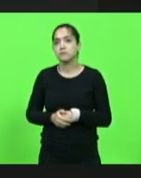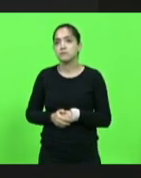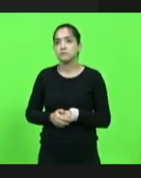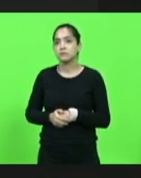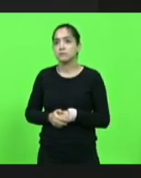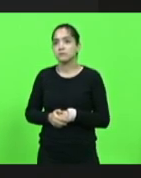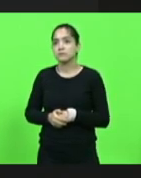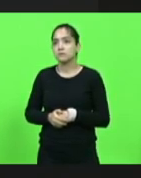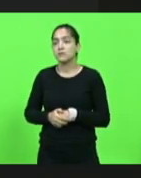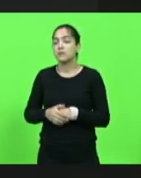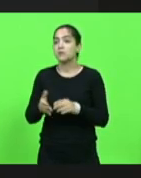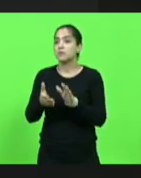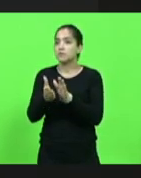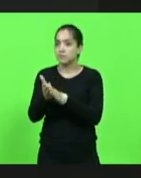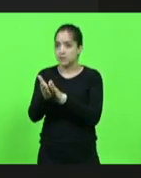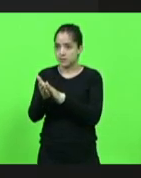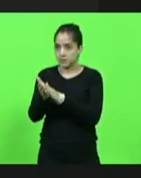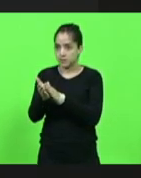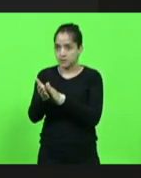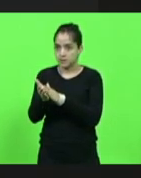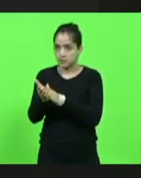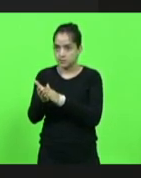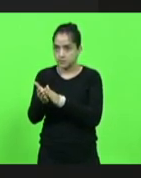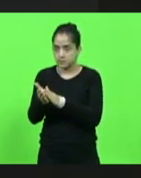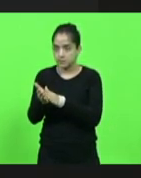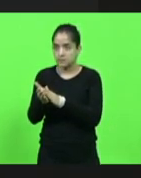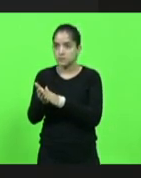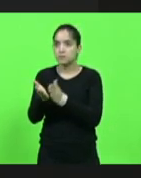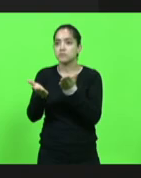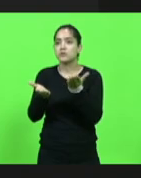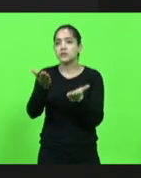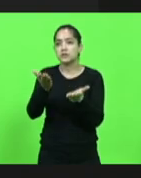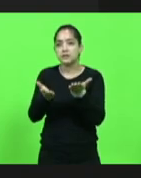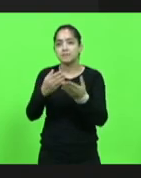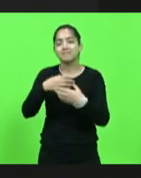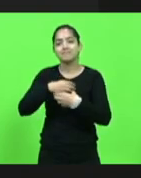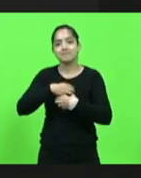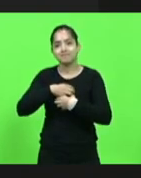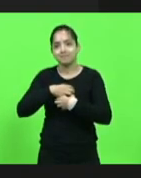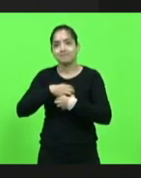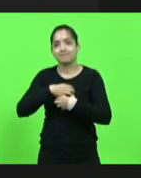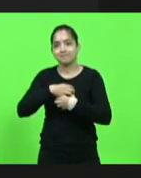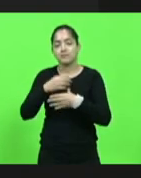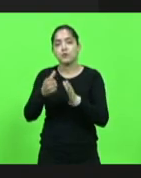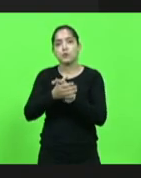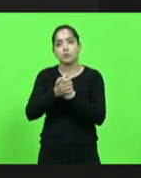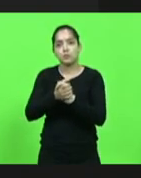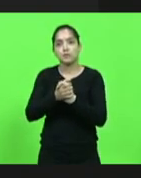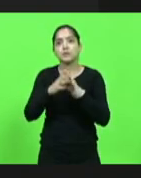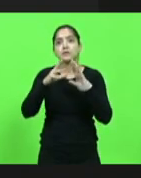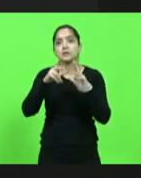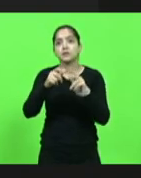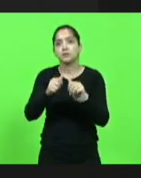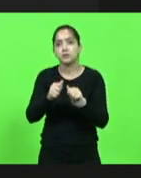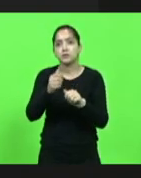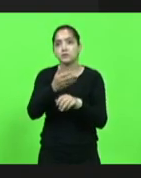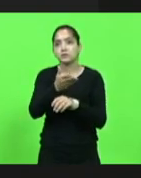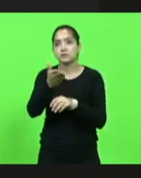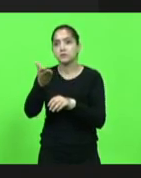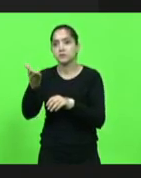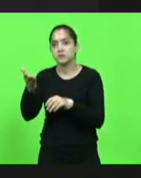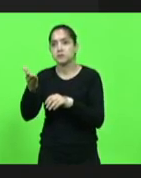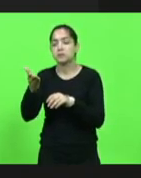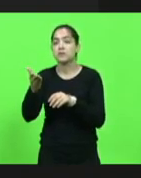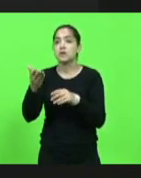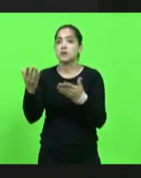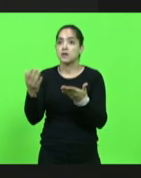Primeiro, parabenizar deputado Belanda pelo seu equilíbrio, sensibilidade. Cumprimentar todos os colegas deputados também. Eu acho que é